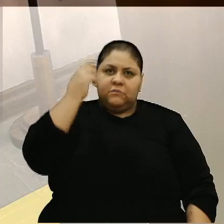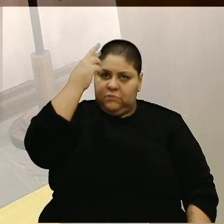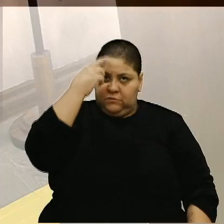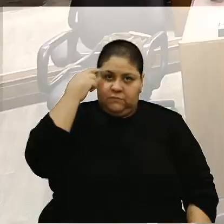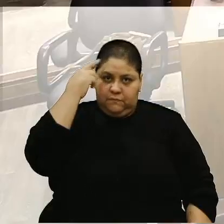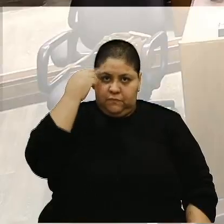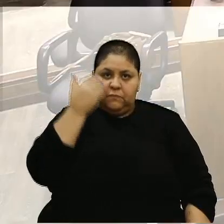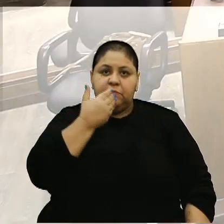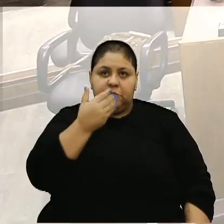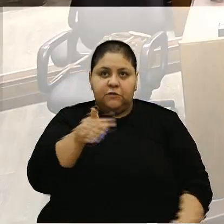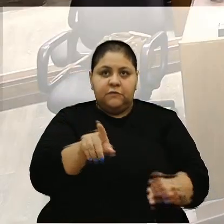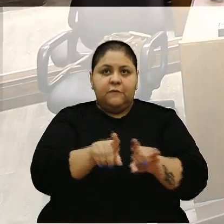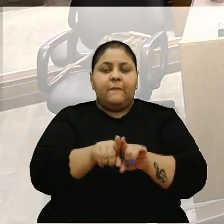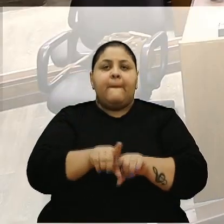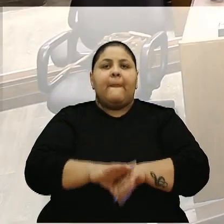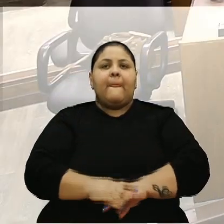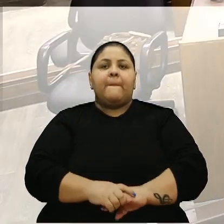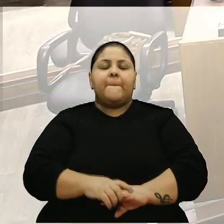pedido.